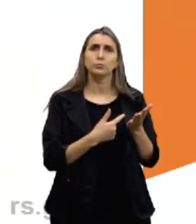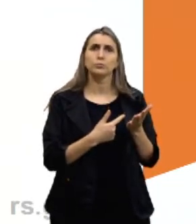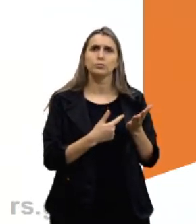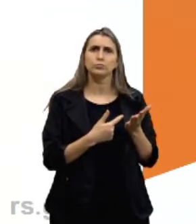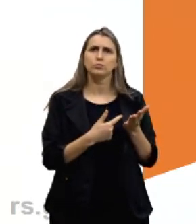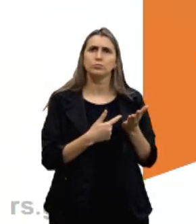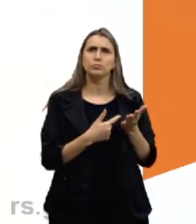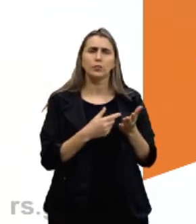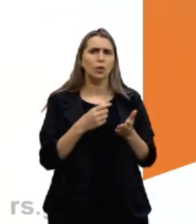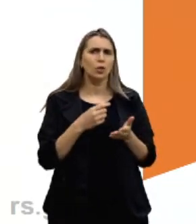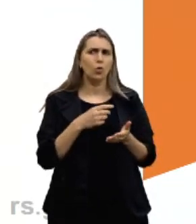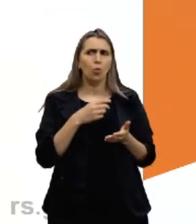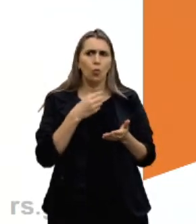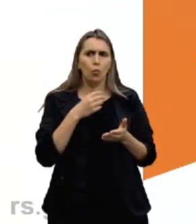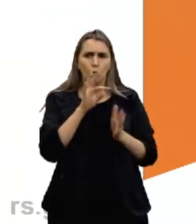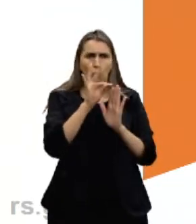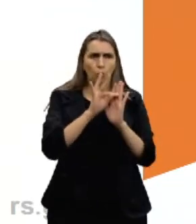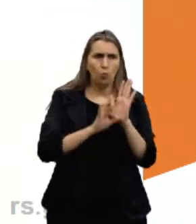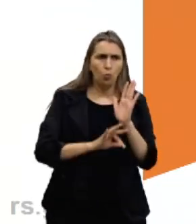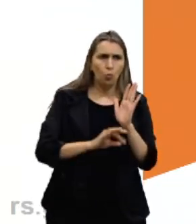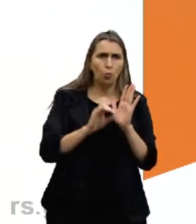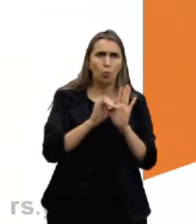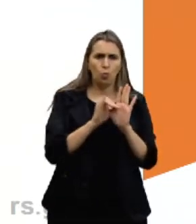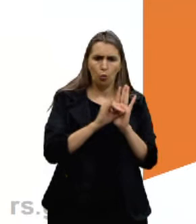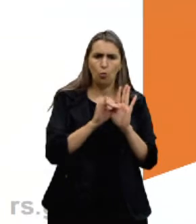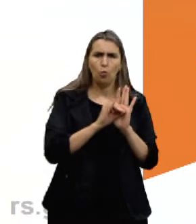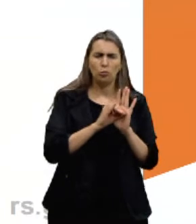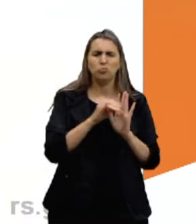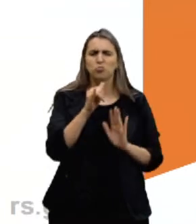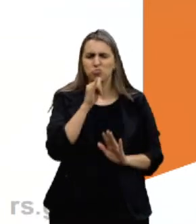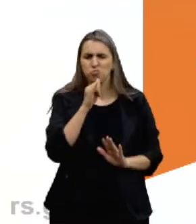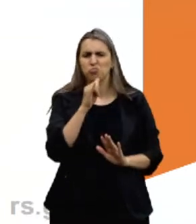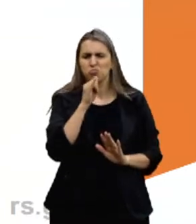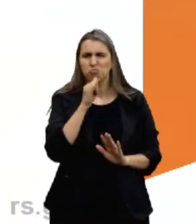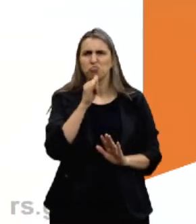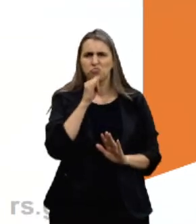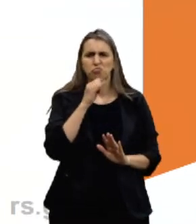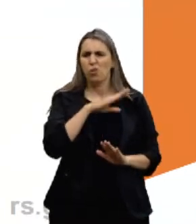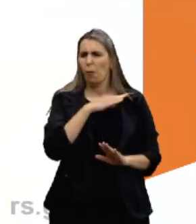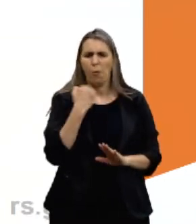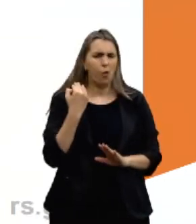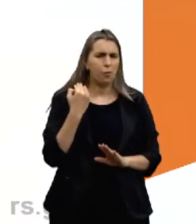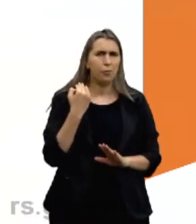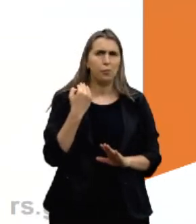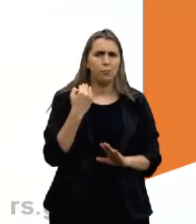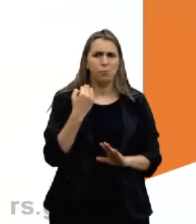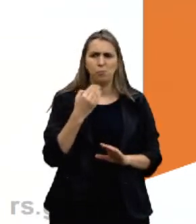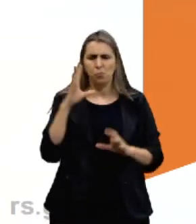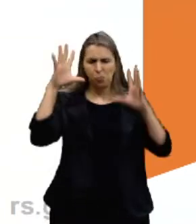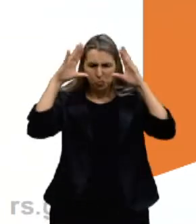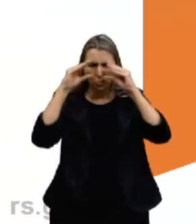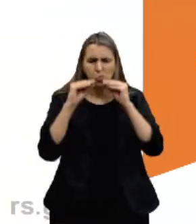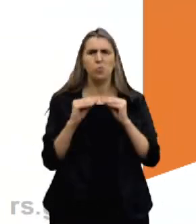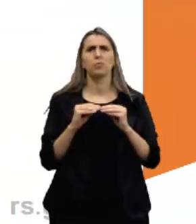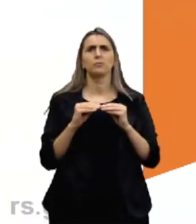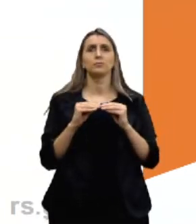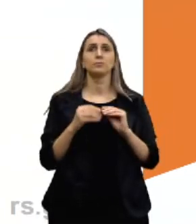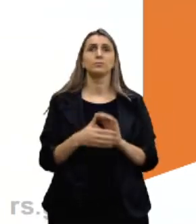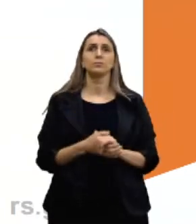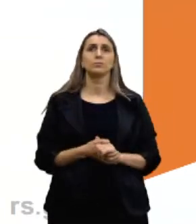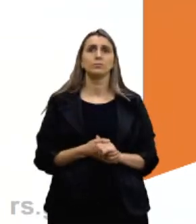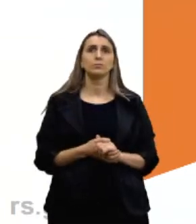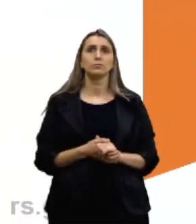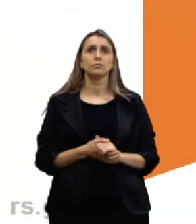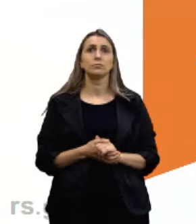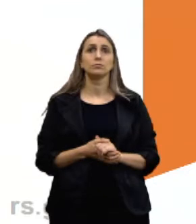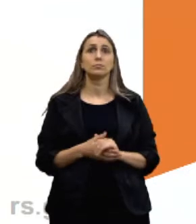são contos de que vou falar do tédio mesmo né da da morte da da Escuridão ali e tal